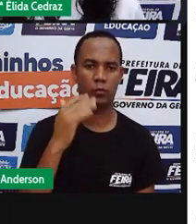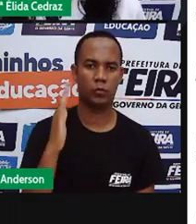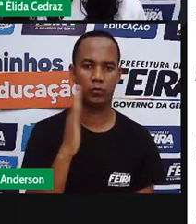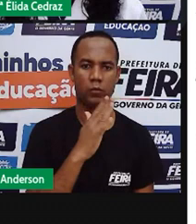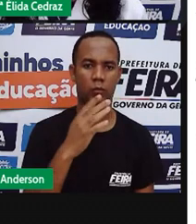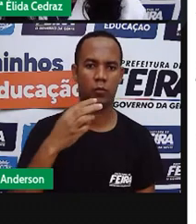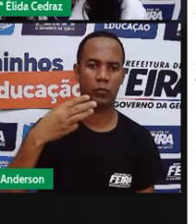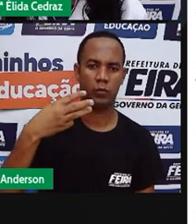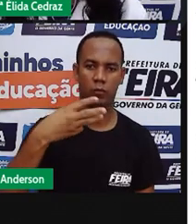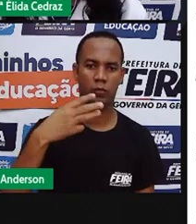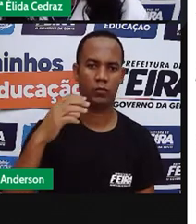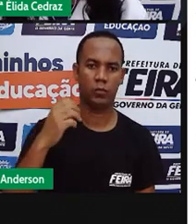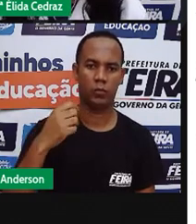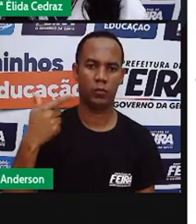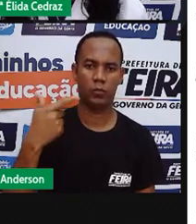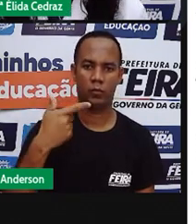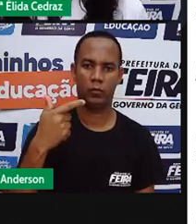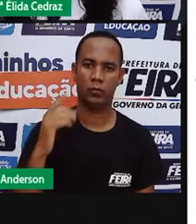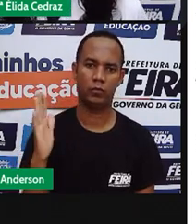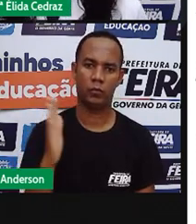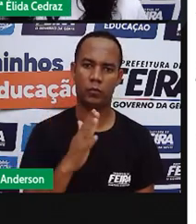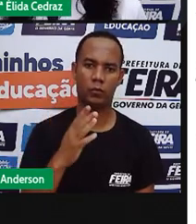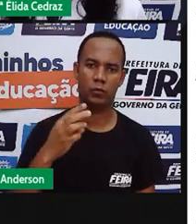302, 303,